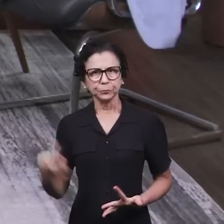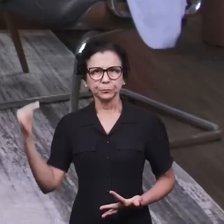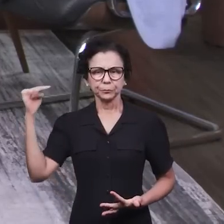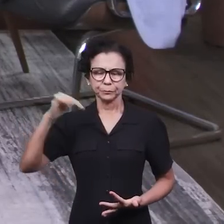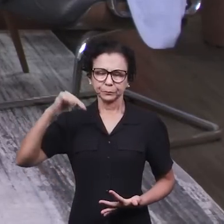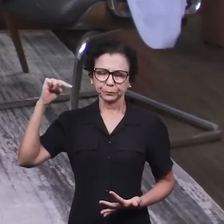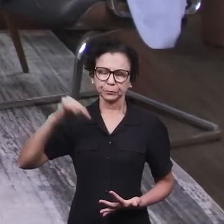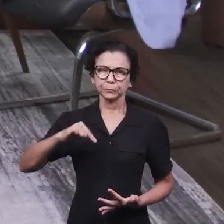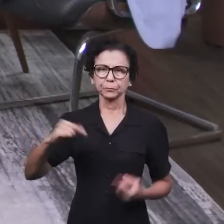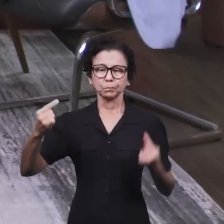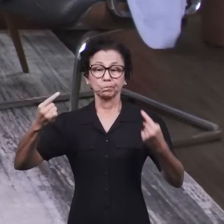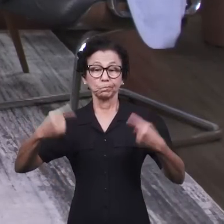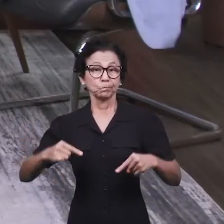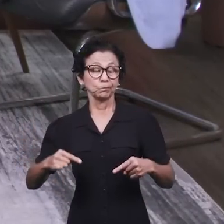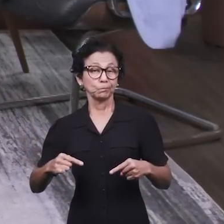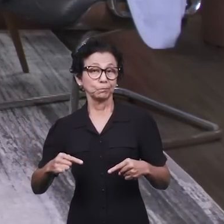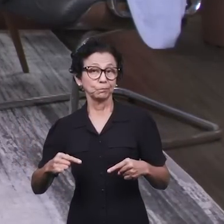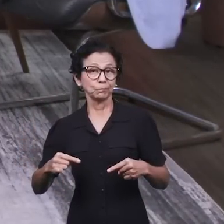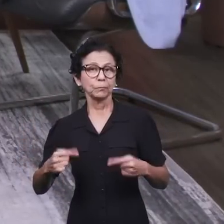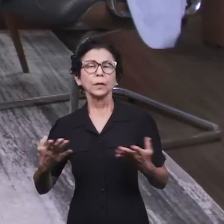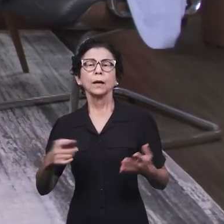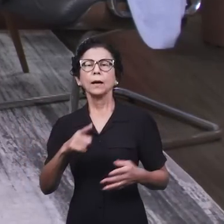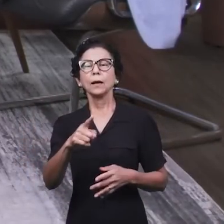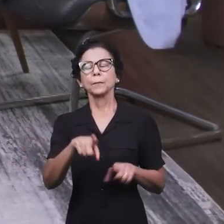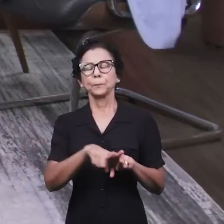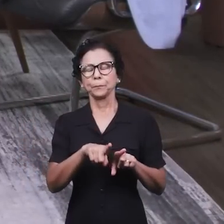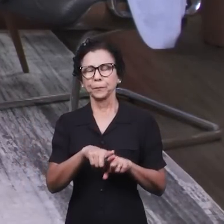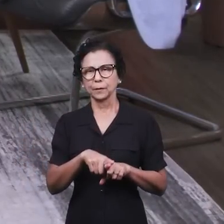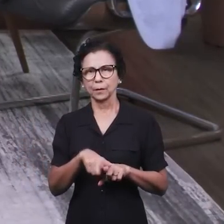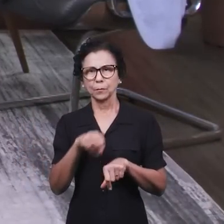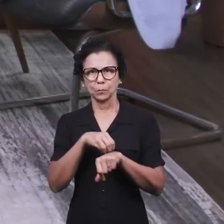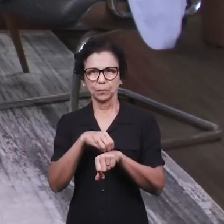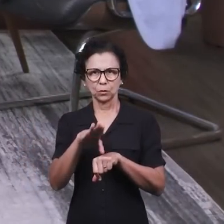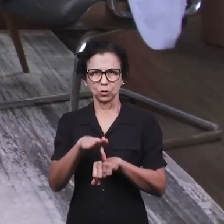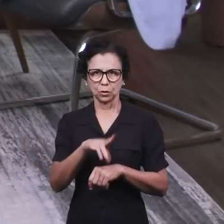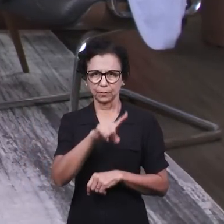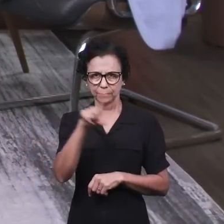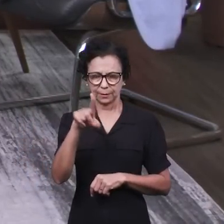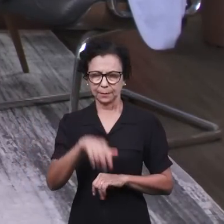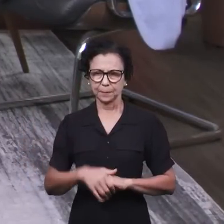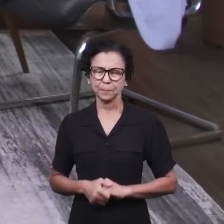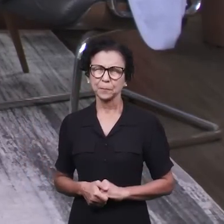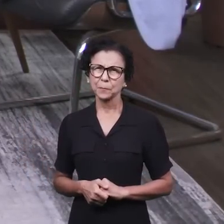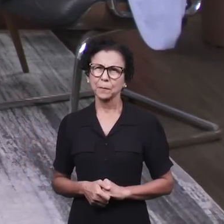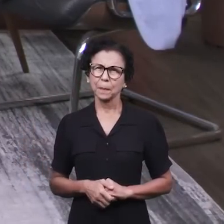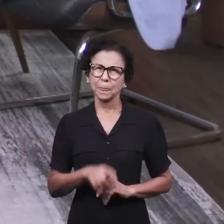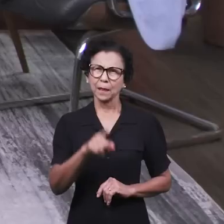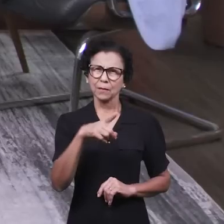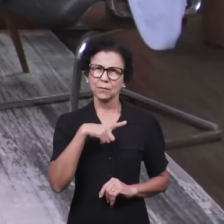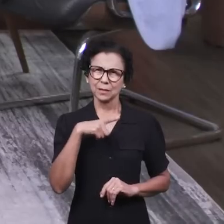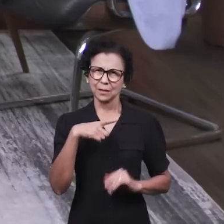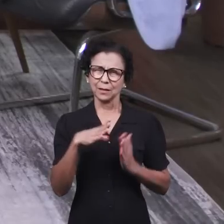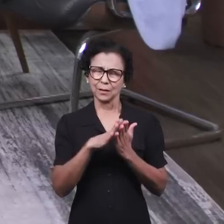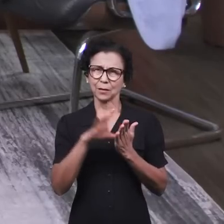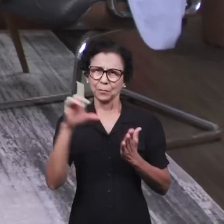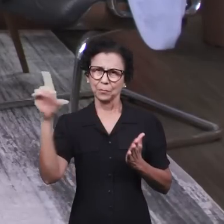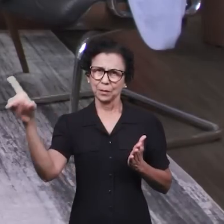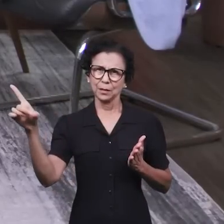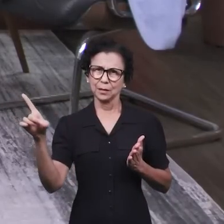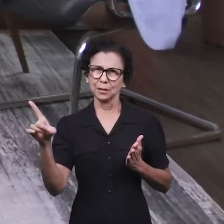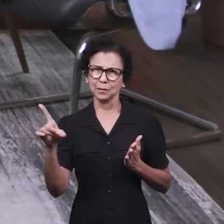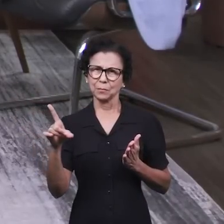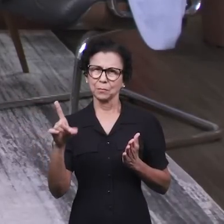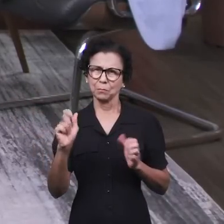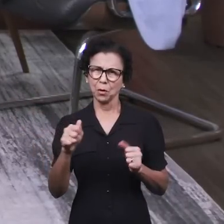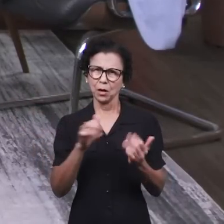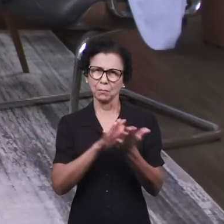tratado aqui, falado aqui, o que é a oposição à palavra. Aliás, eu quero também fazer uma recomendação para você que está nos assistindo. Se você tem uma